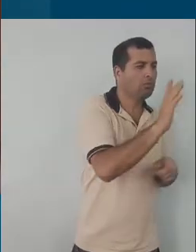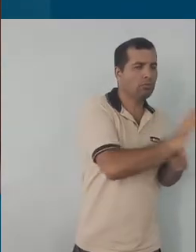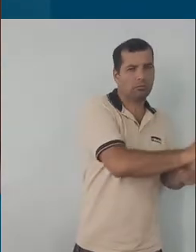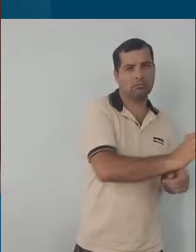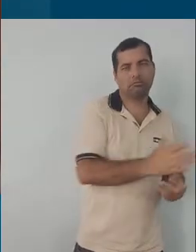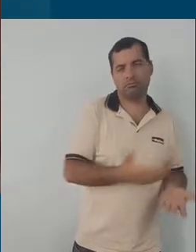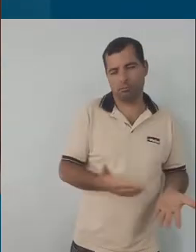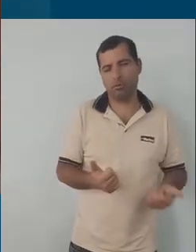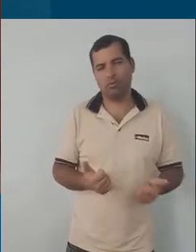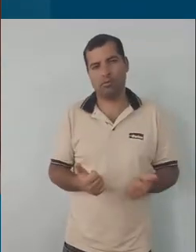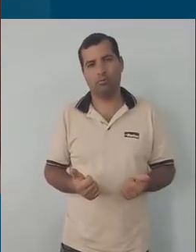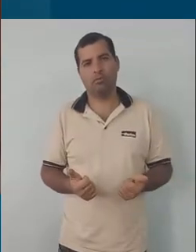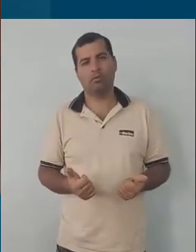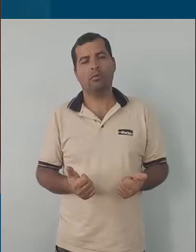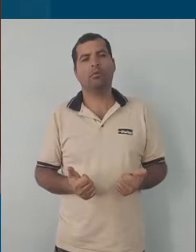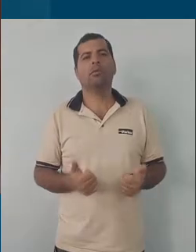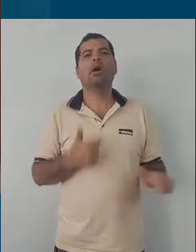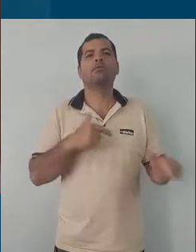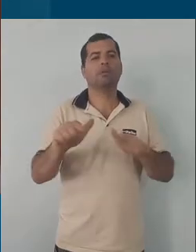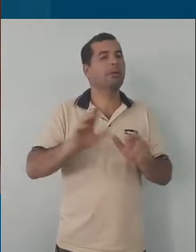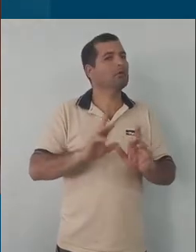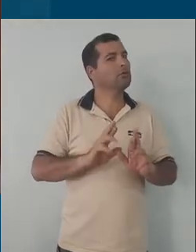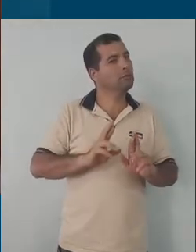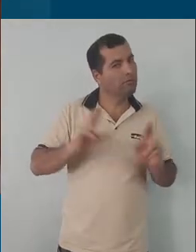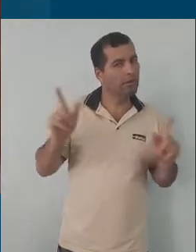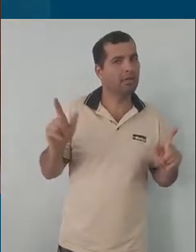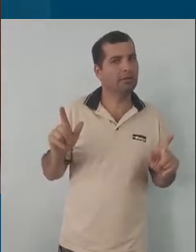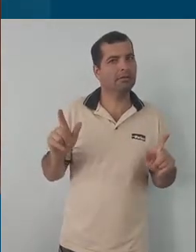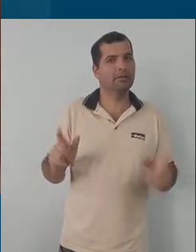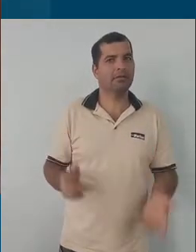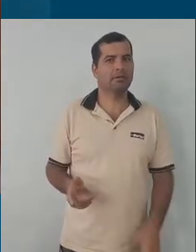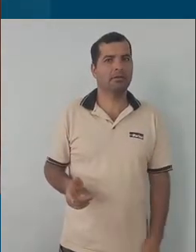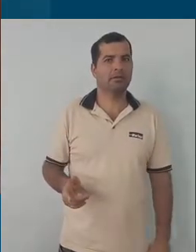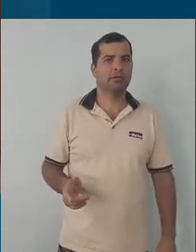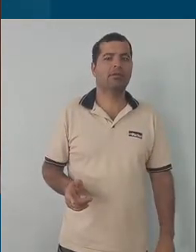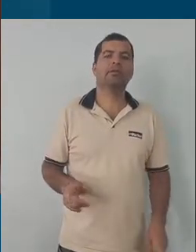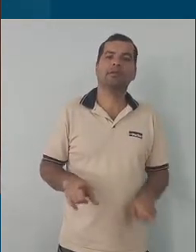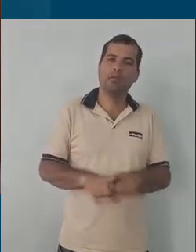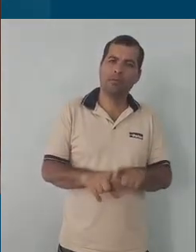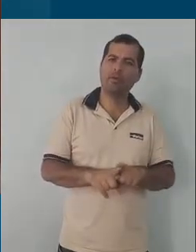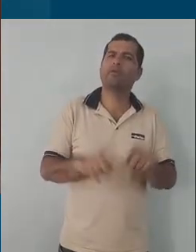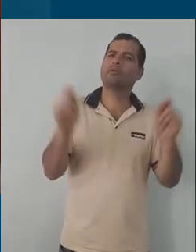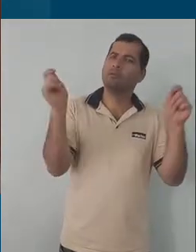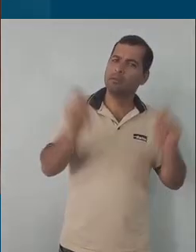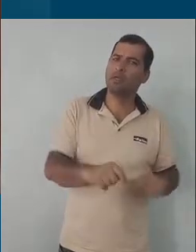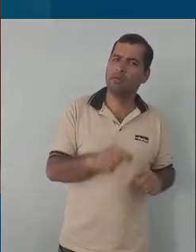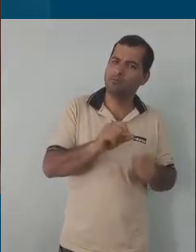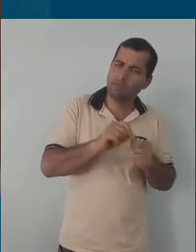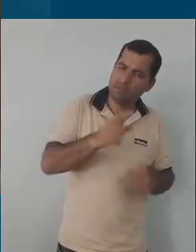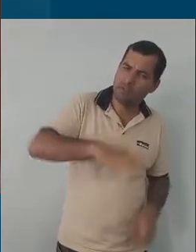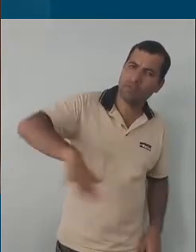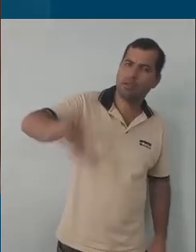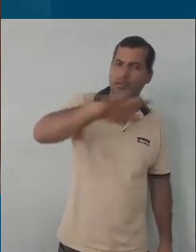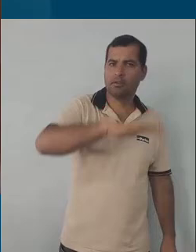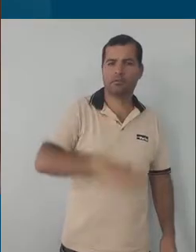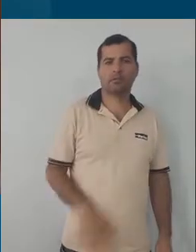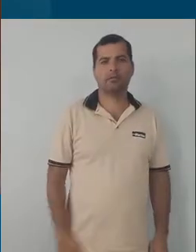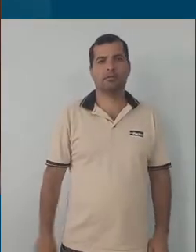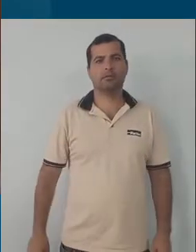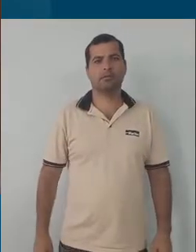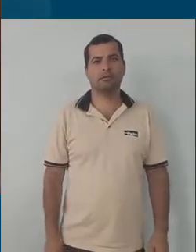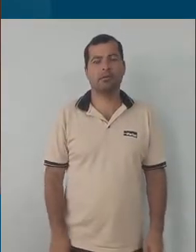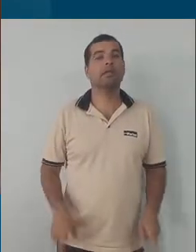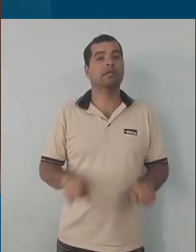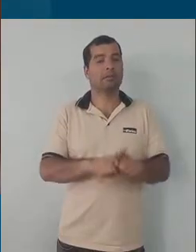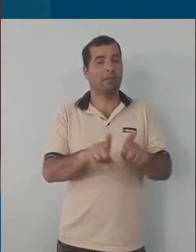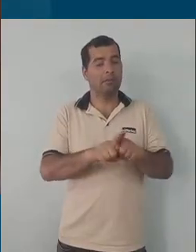É um trabalho que é diferente, mas é factível e é especialmente